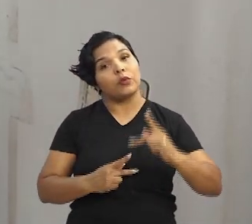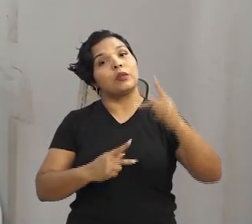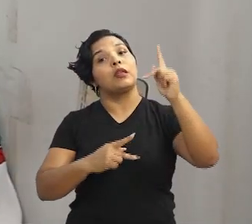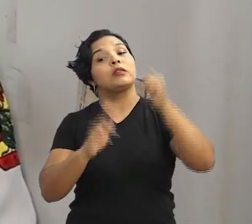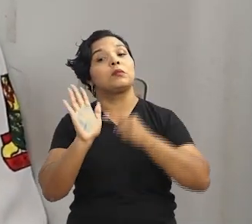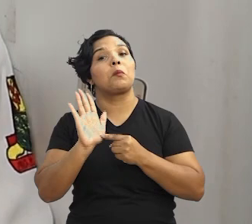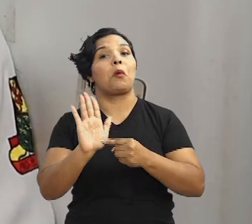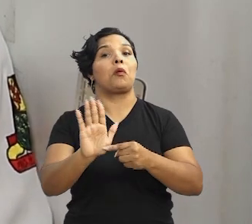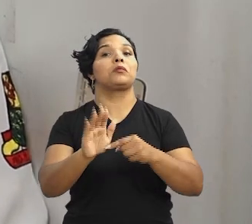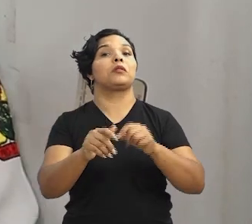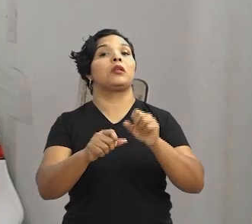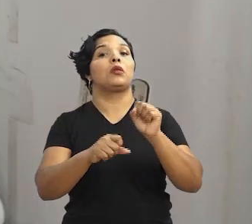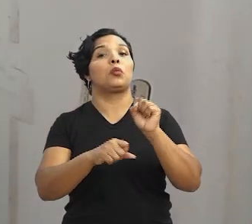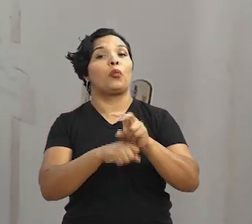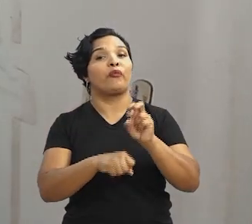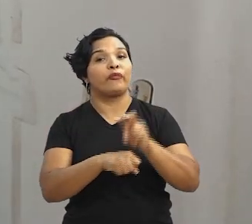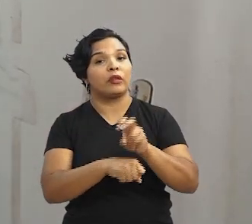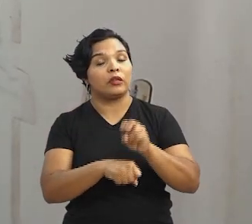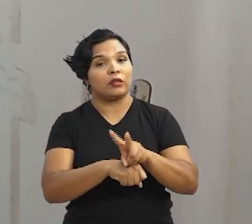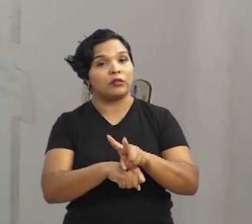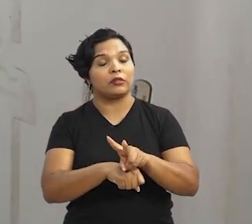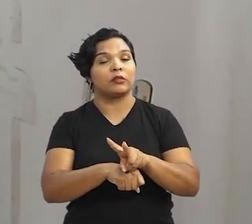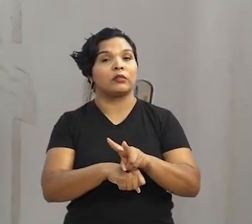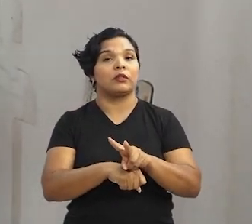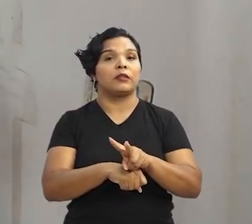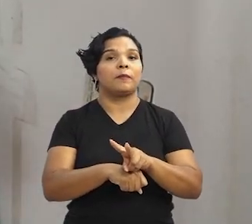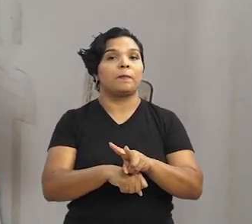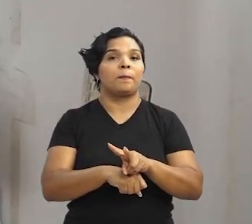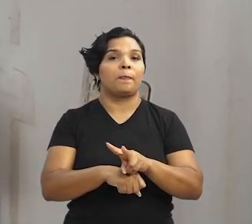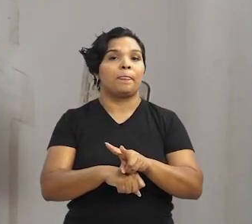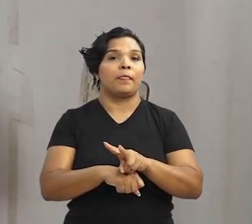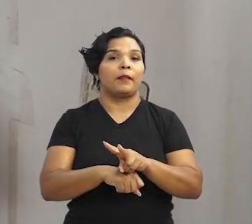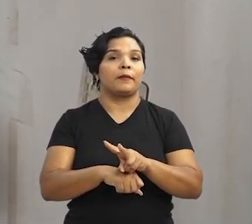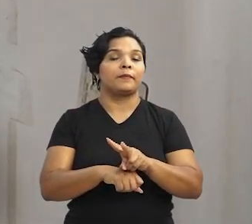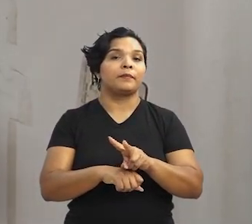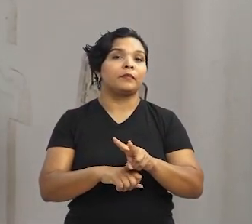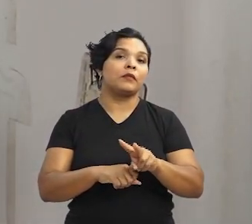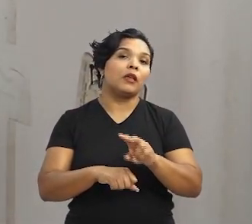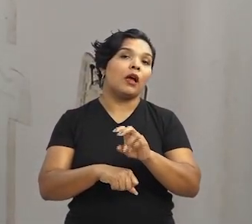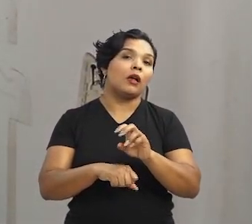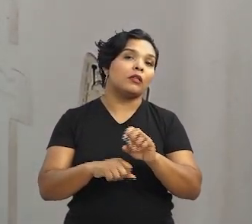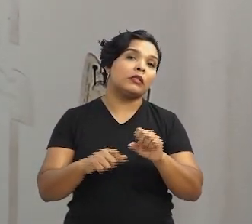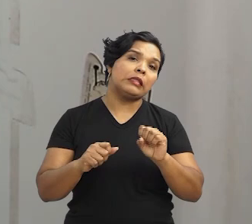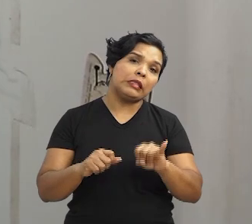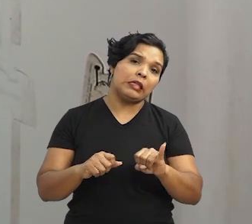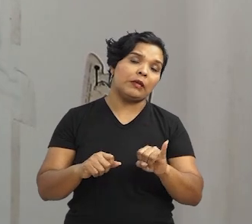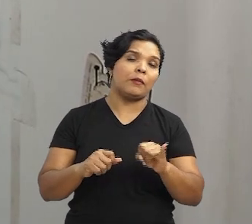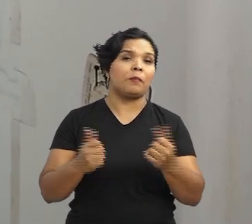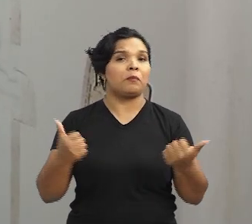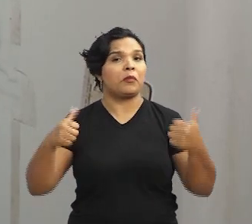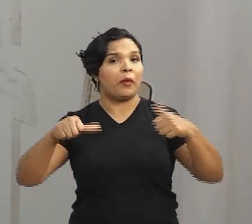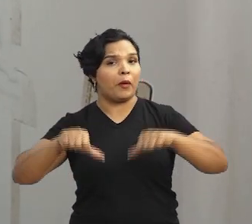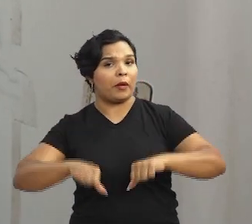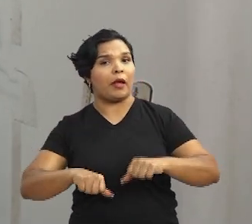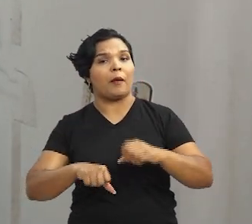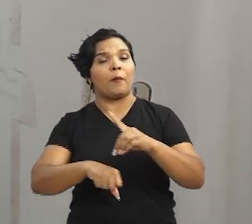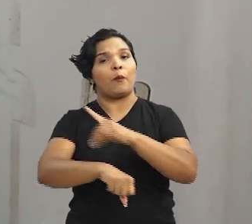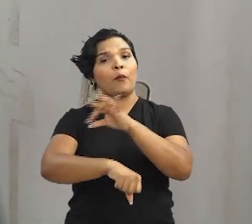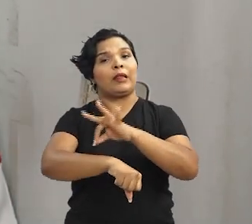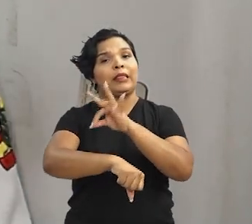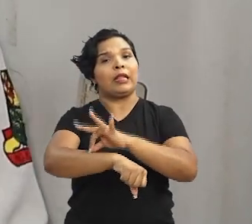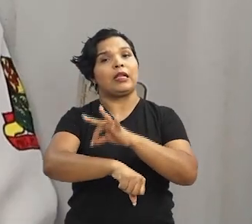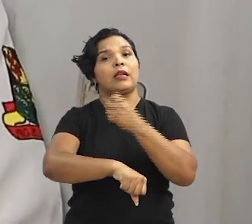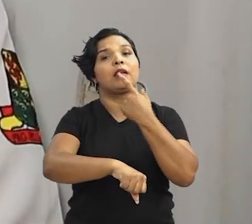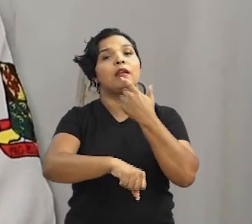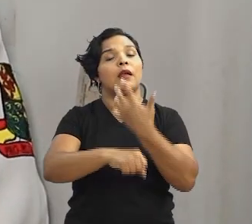de proteínas que são expressas pelo vírus. Então, no caso de um estágio que pode evoluir para uma dengue hemorrágica, você vai